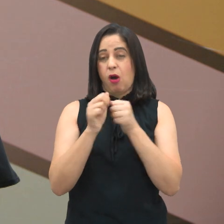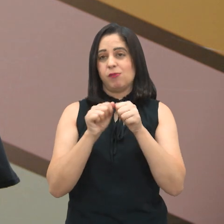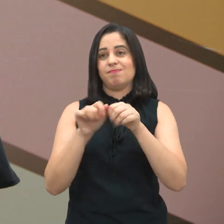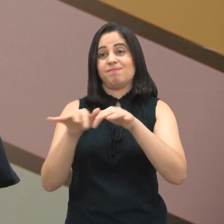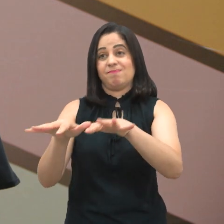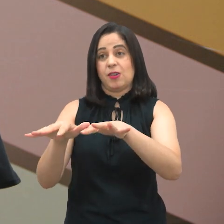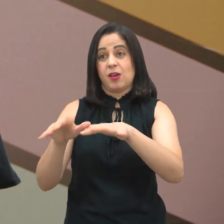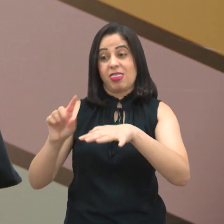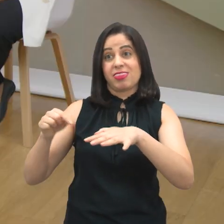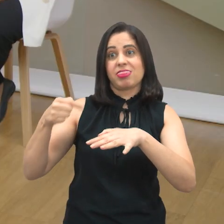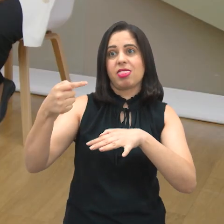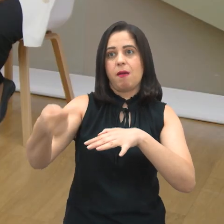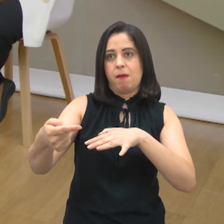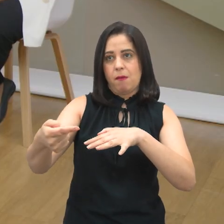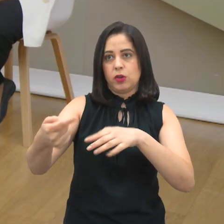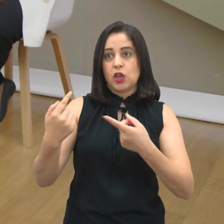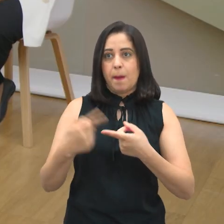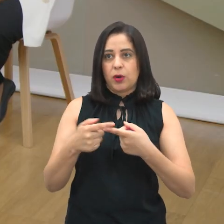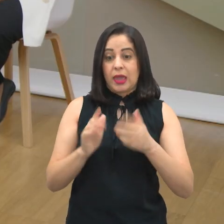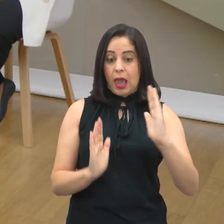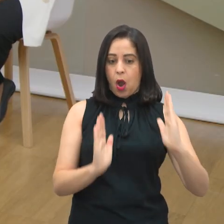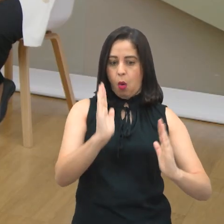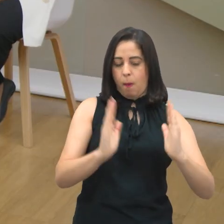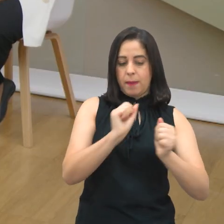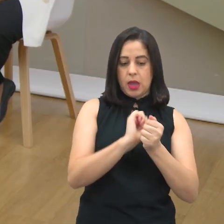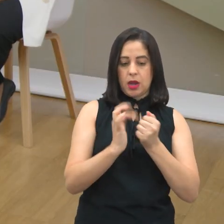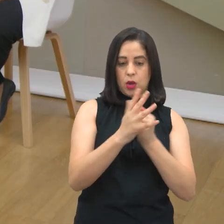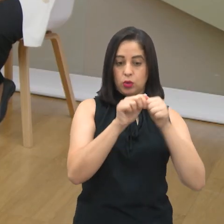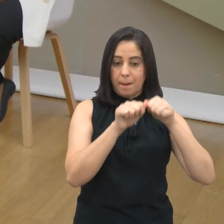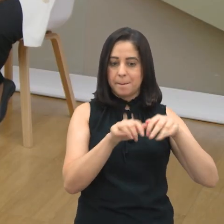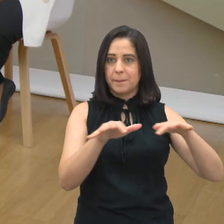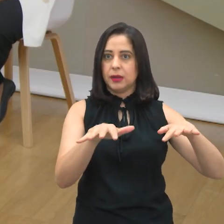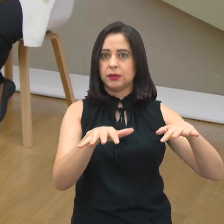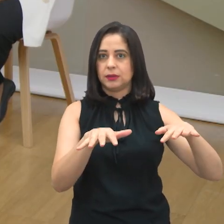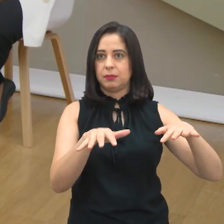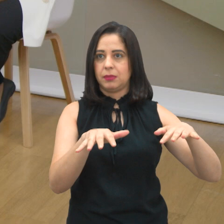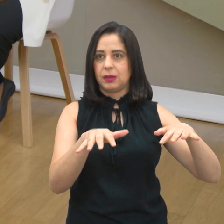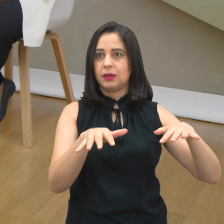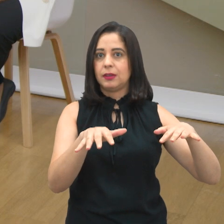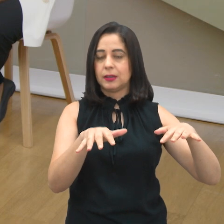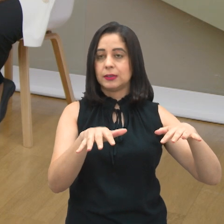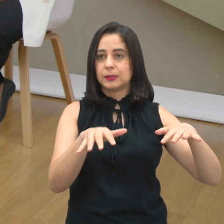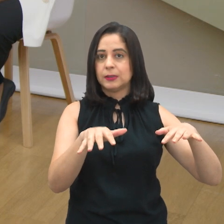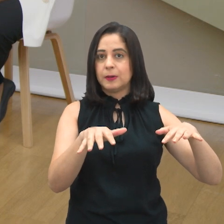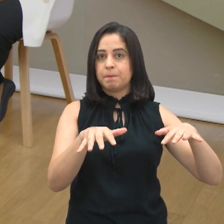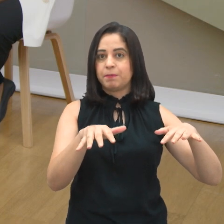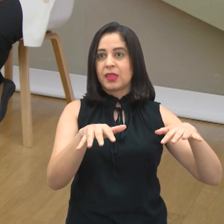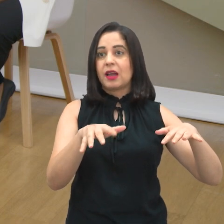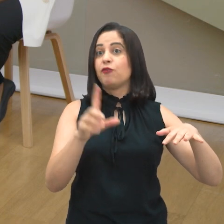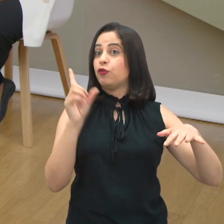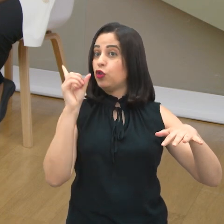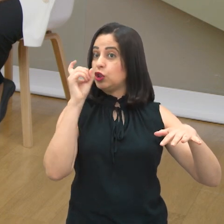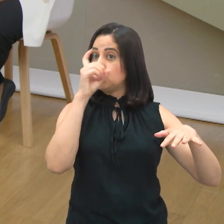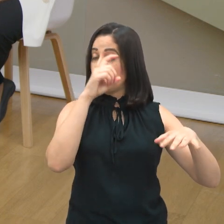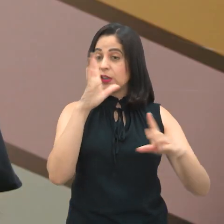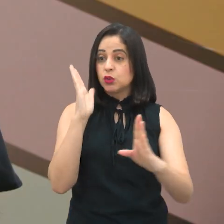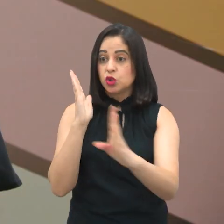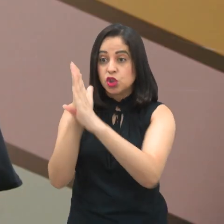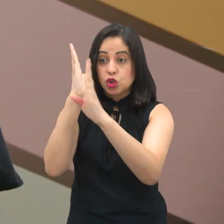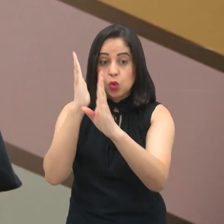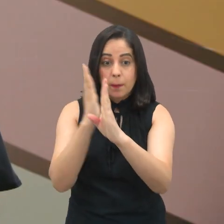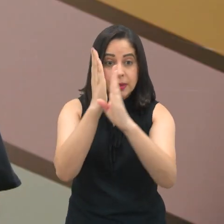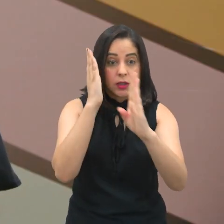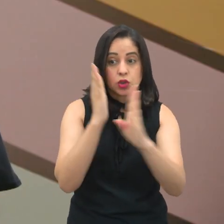pandemia. Olha só, os porque a números pandemia, aumentaram. ela dificultou novos diagnósticos, né? A gente sabe o que foi